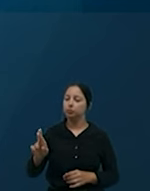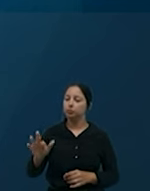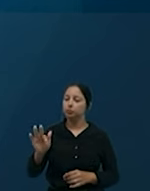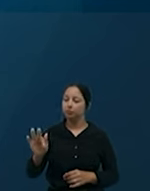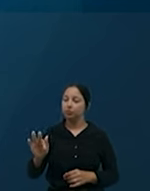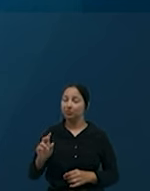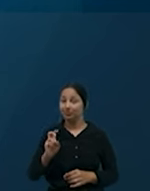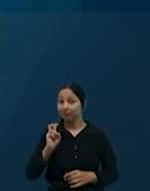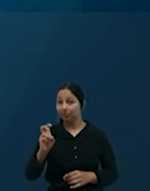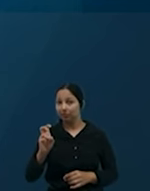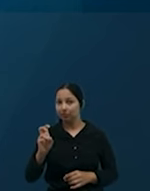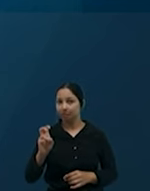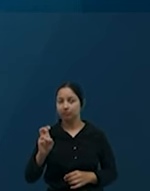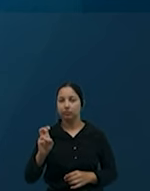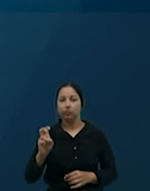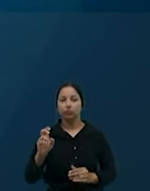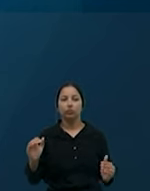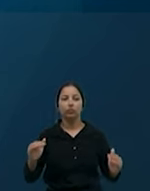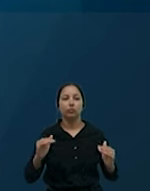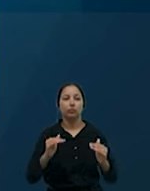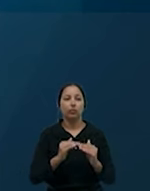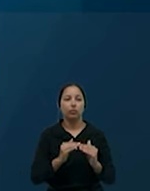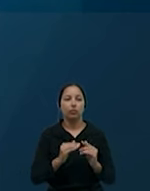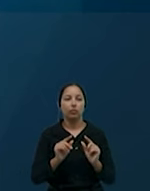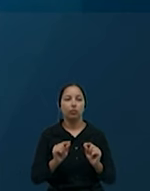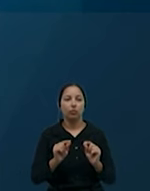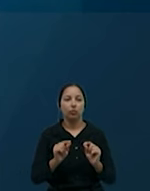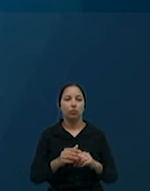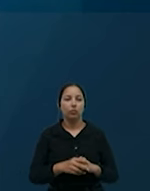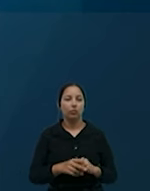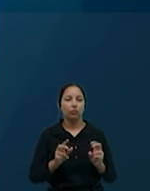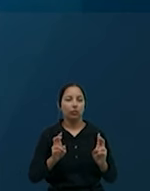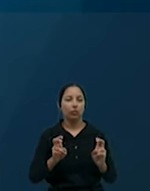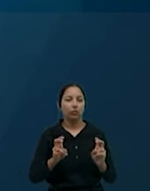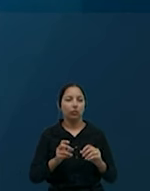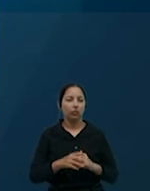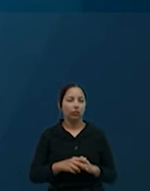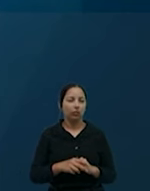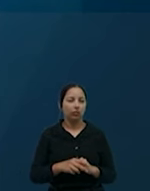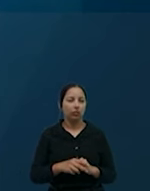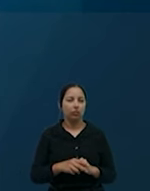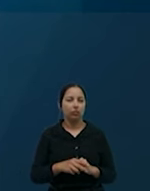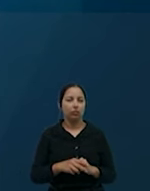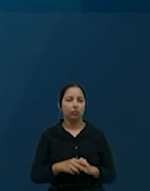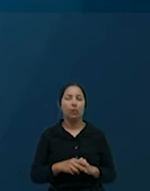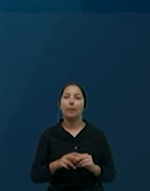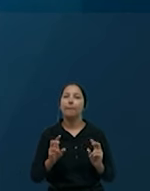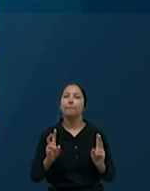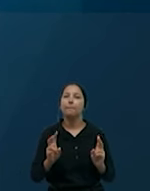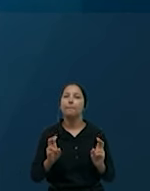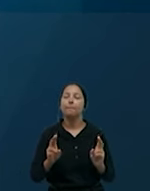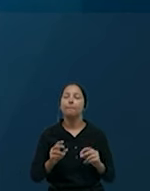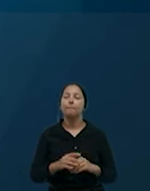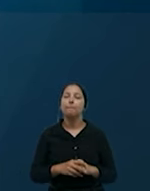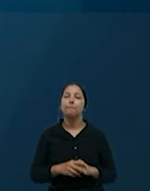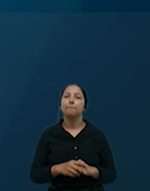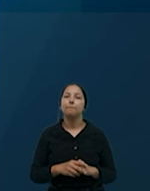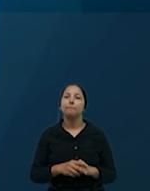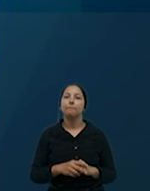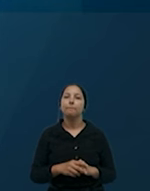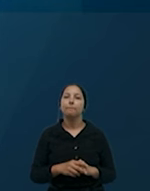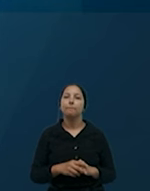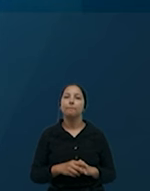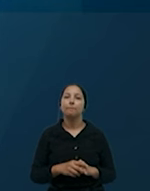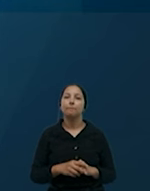com a seguinte tese, que submeta ao sodalício, aspas, a eficácia do título judicial resultante da